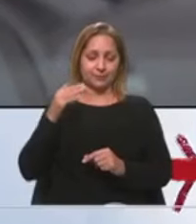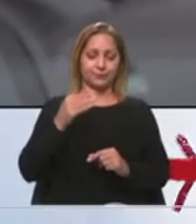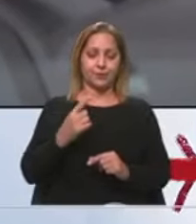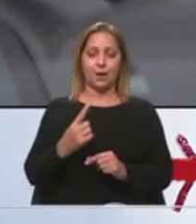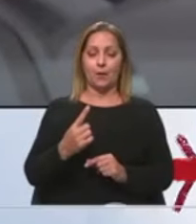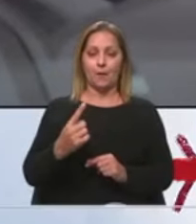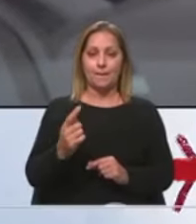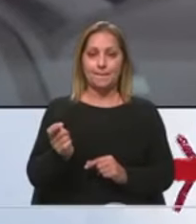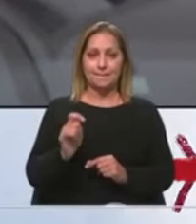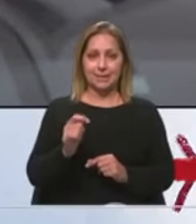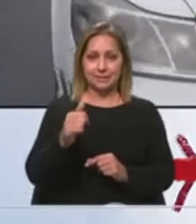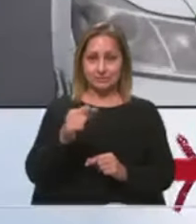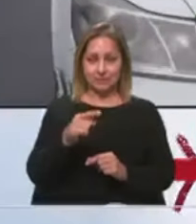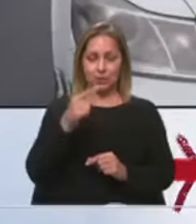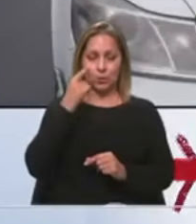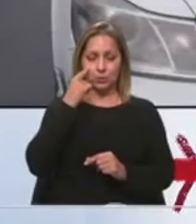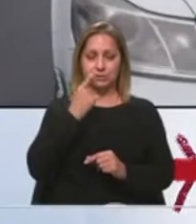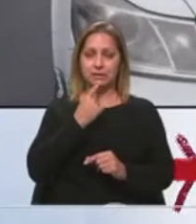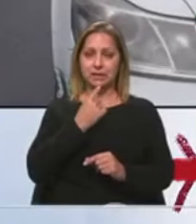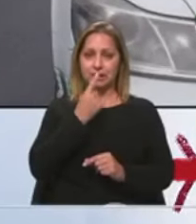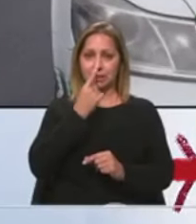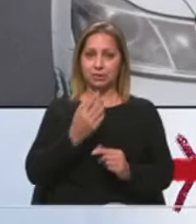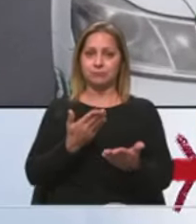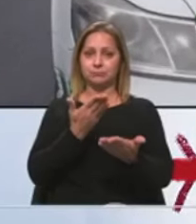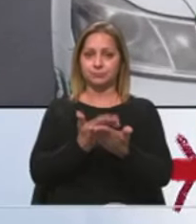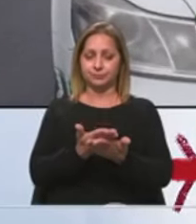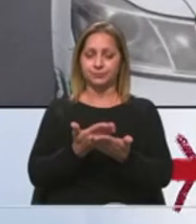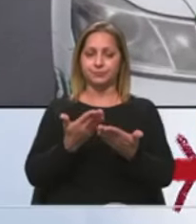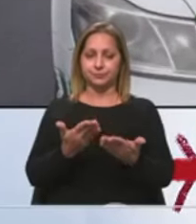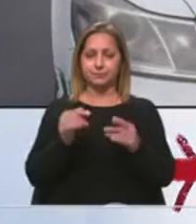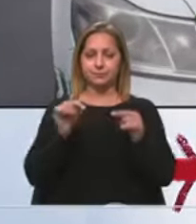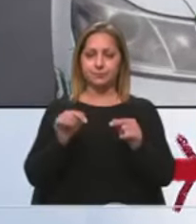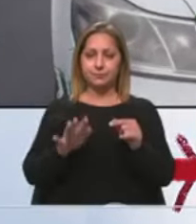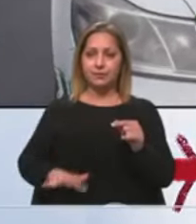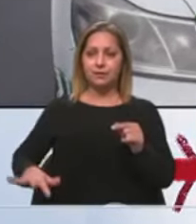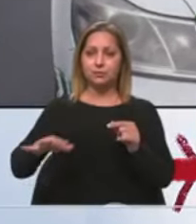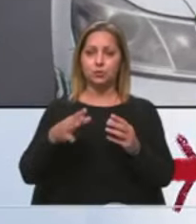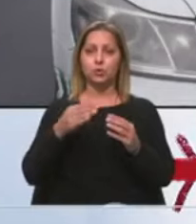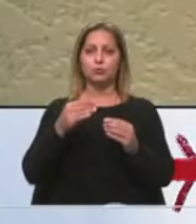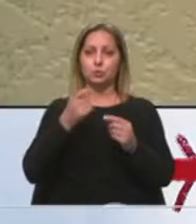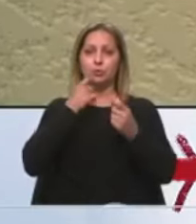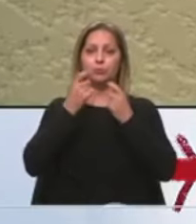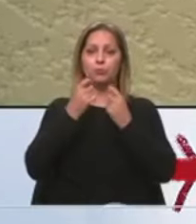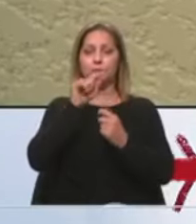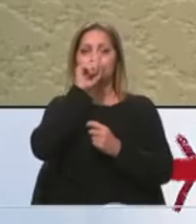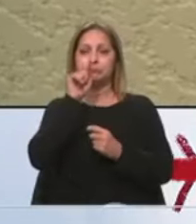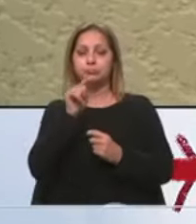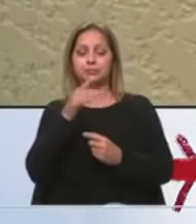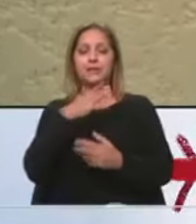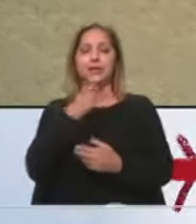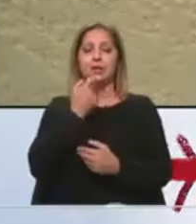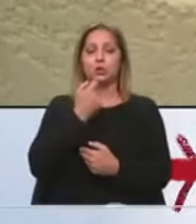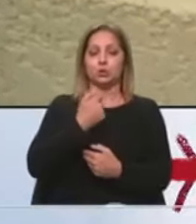conhecida a acusação Estas são as questões que muitos aqui na mortos querem ver respondidas e obviamente